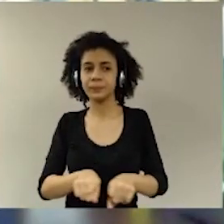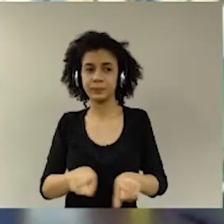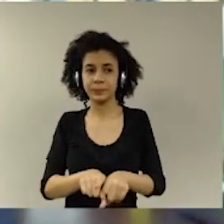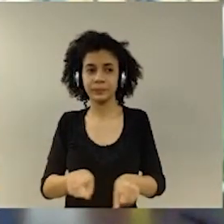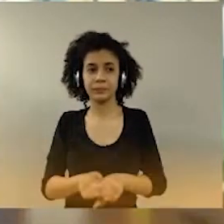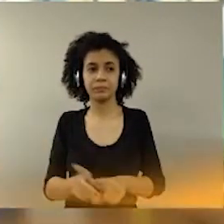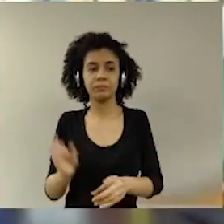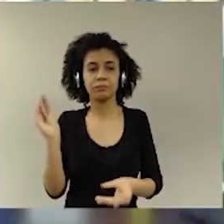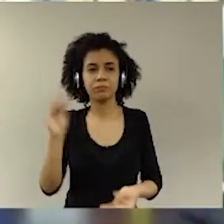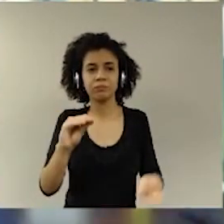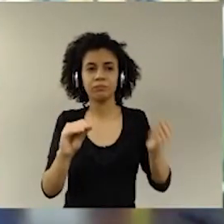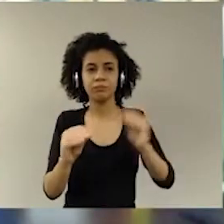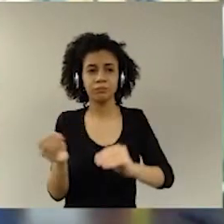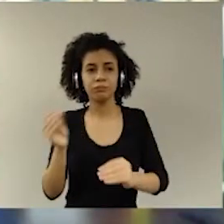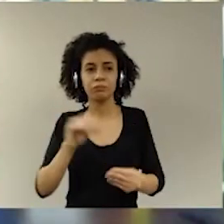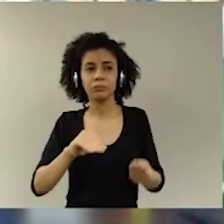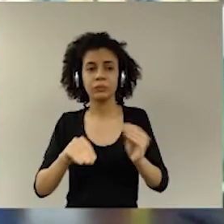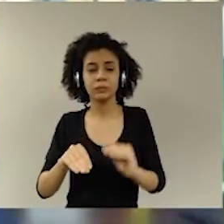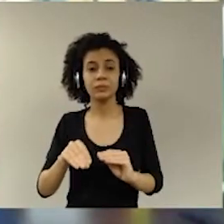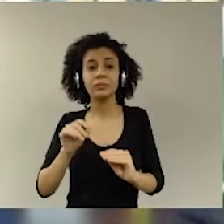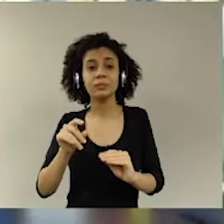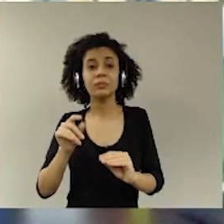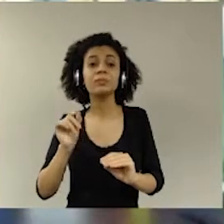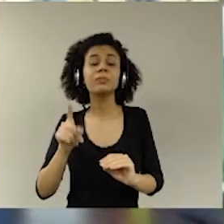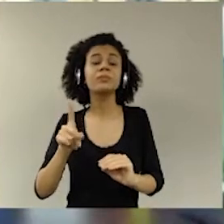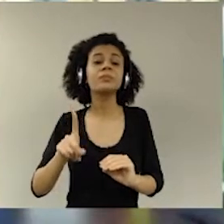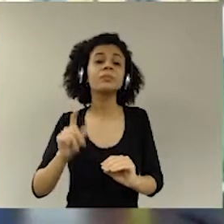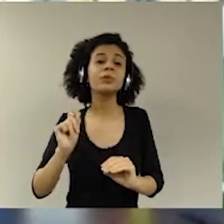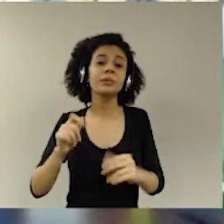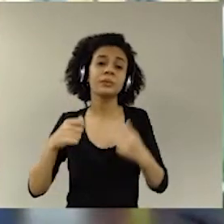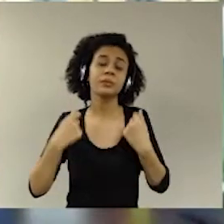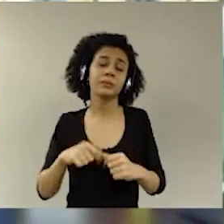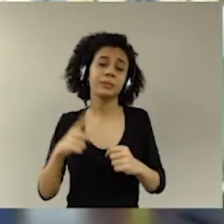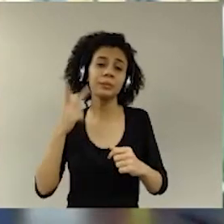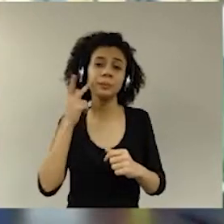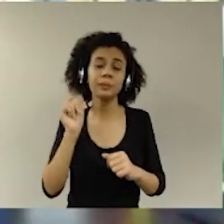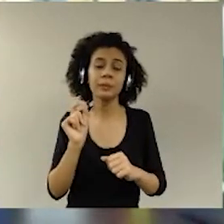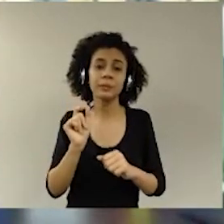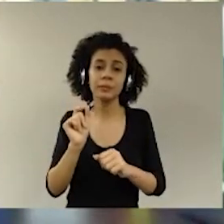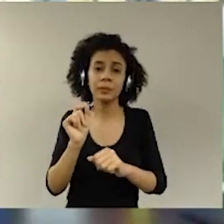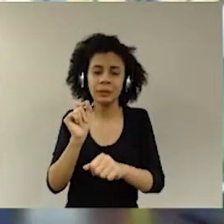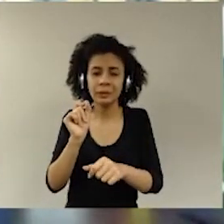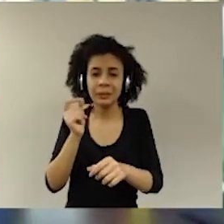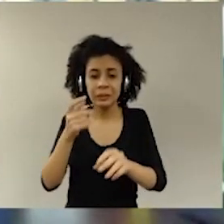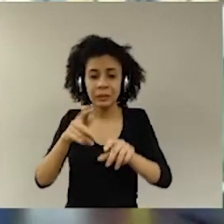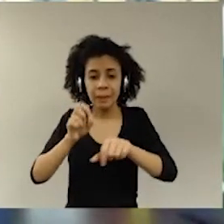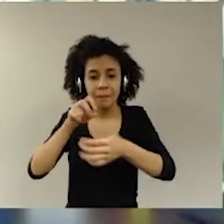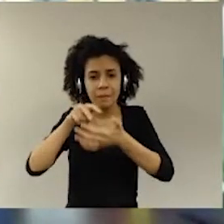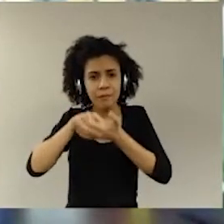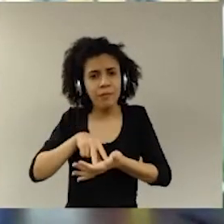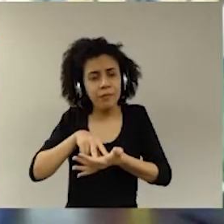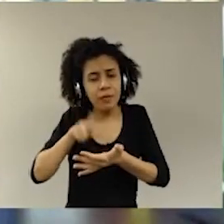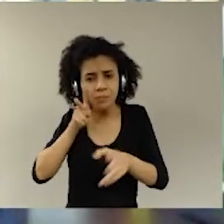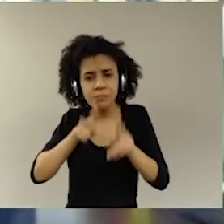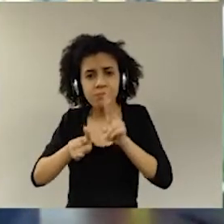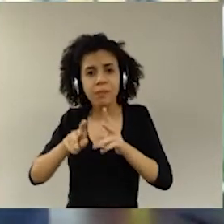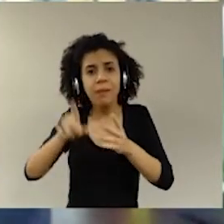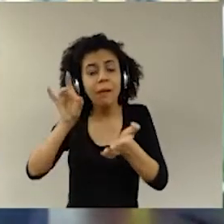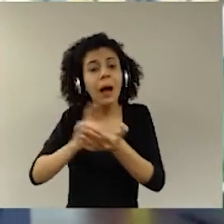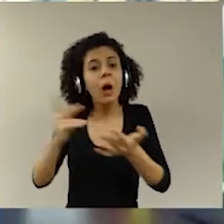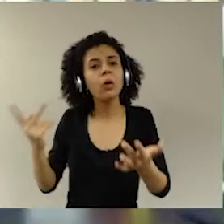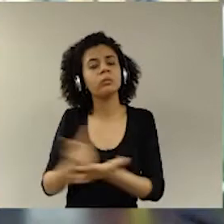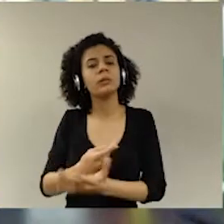apontar os meios necessários de contenção para garantir a eficácia da